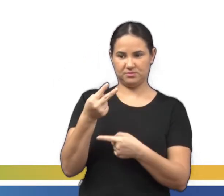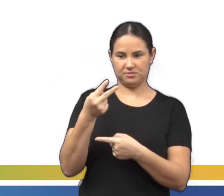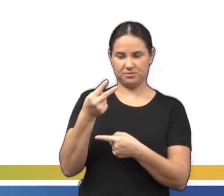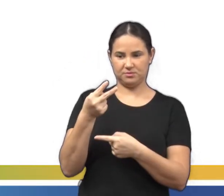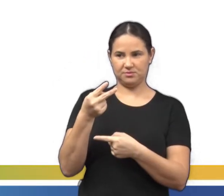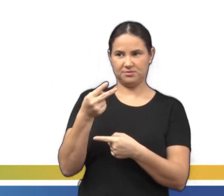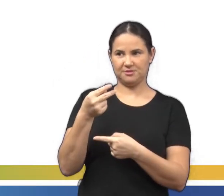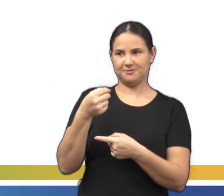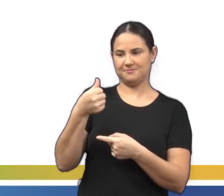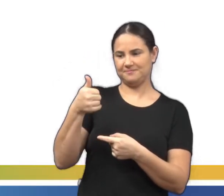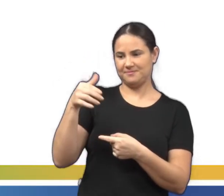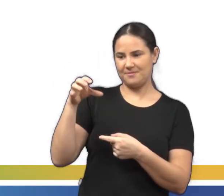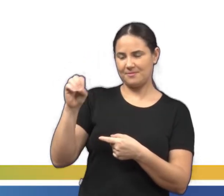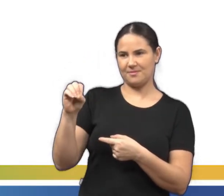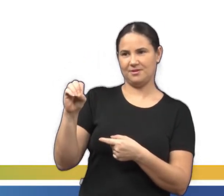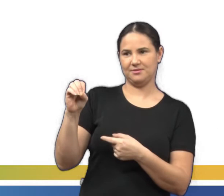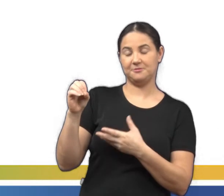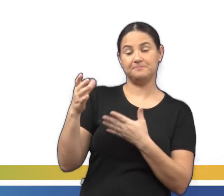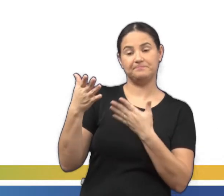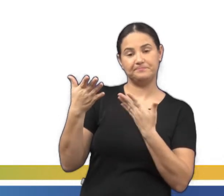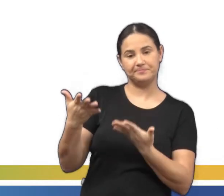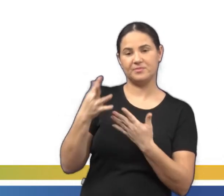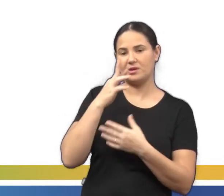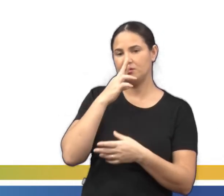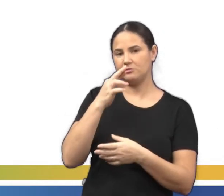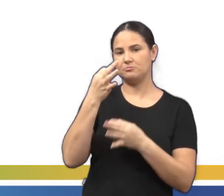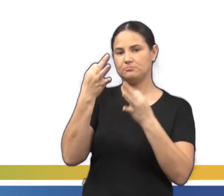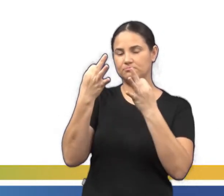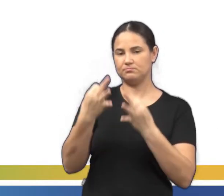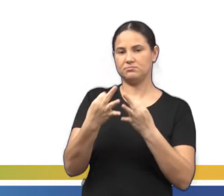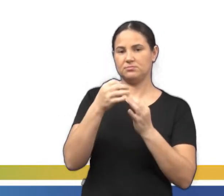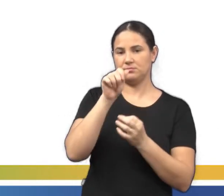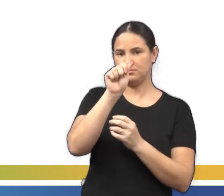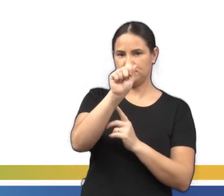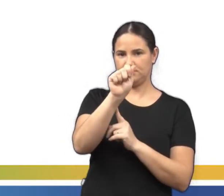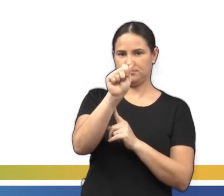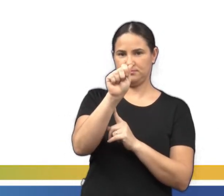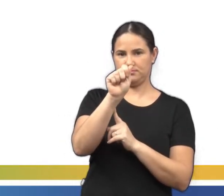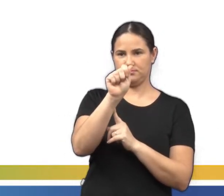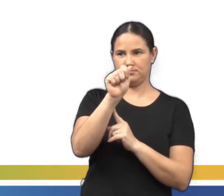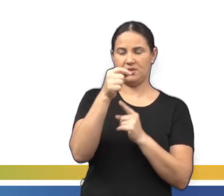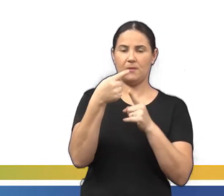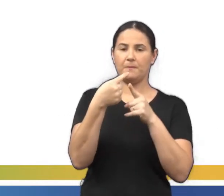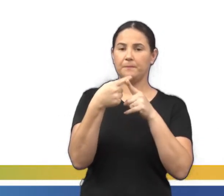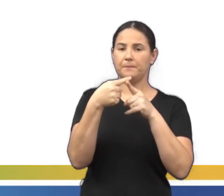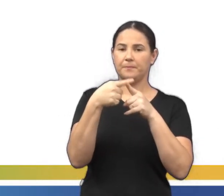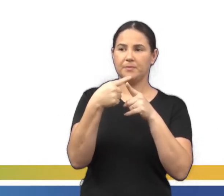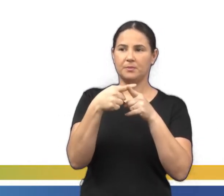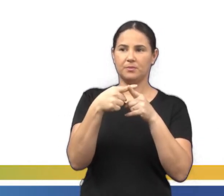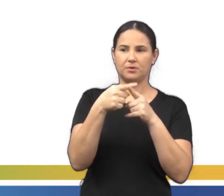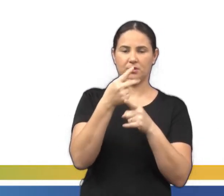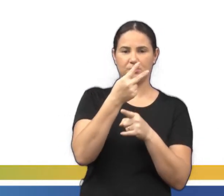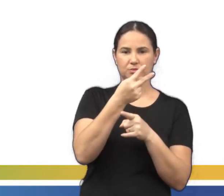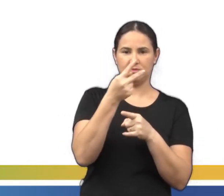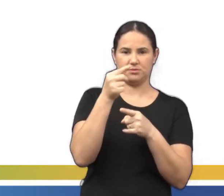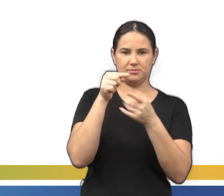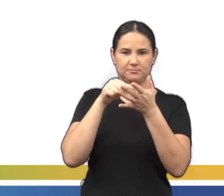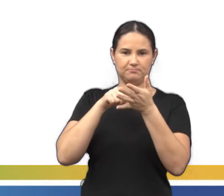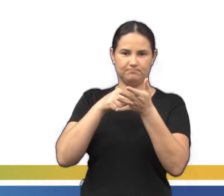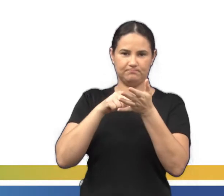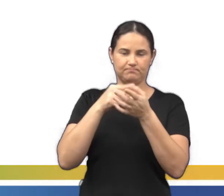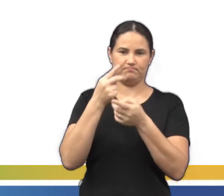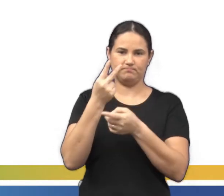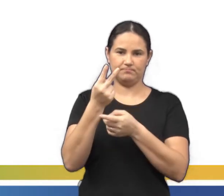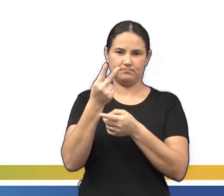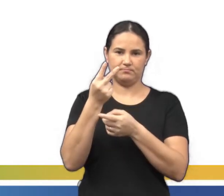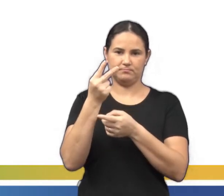logo na letra A. Então, a alternativa correta é a letra A. Porque 2 vezes 2 ficou 4 e 5 vezes